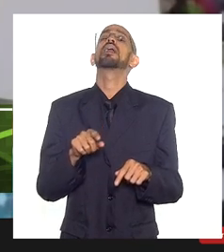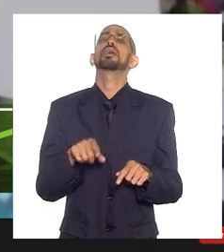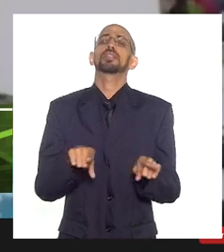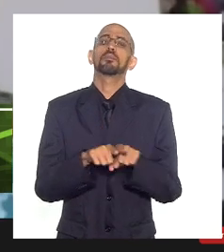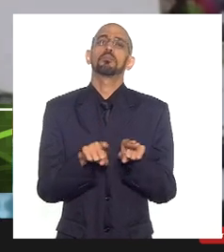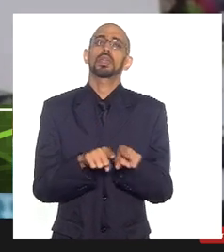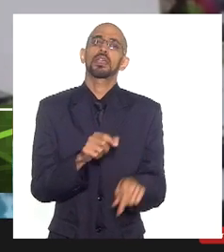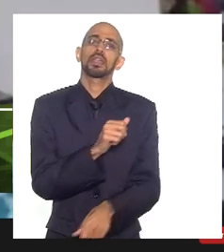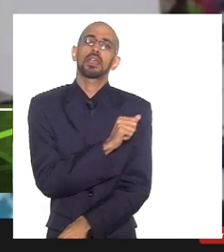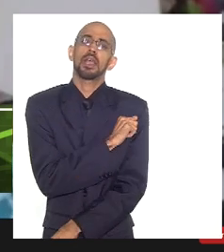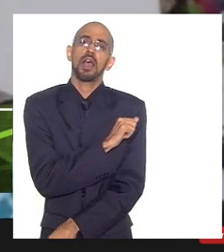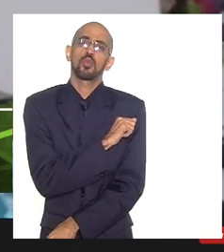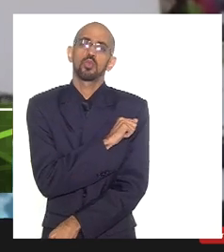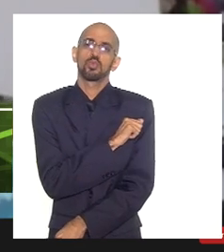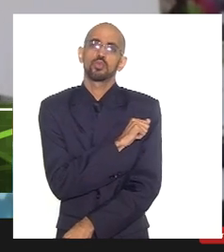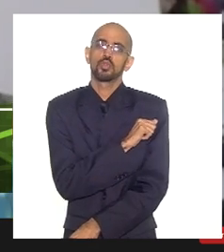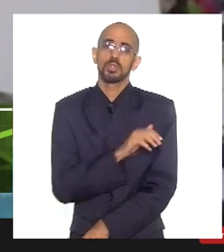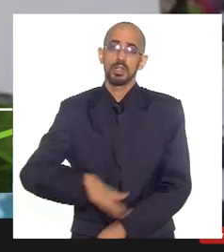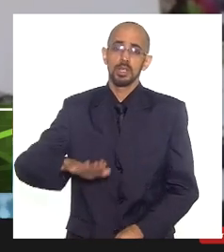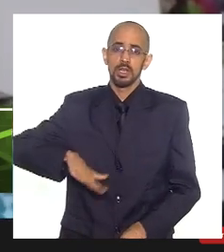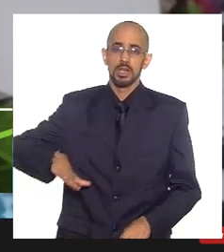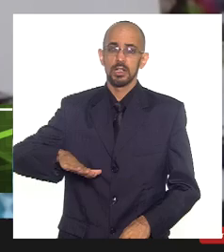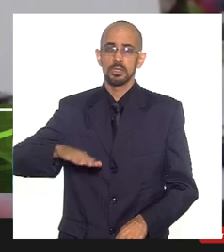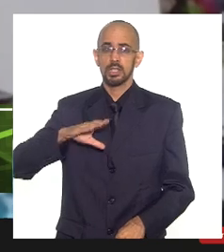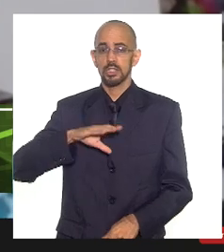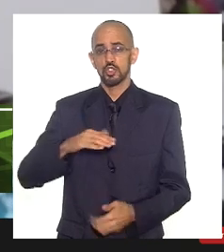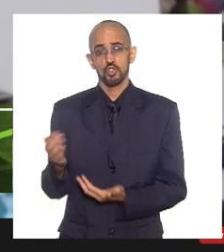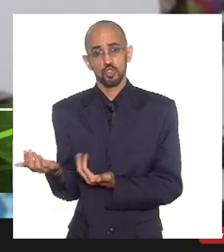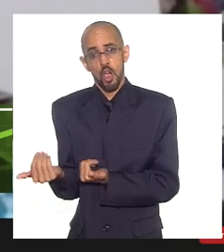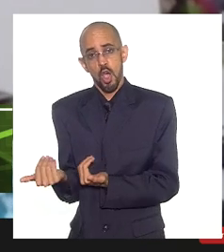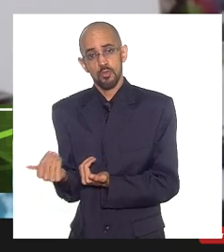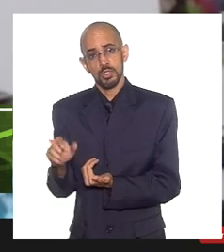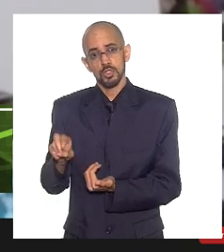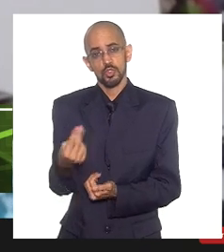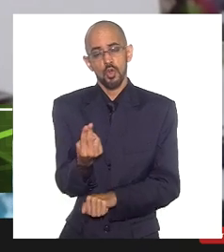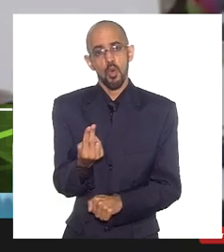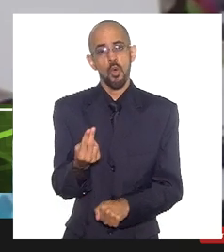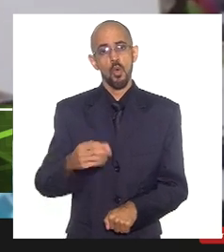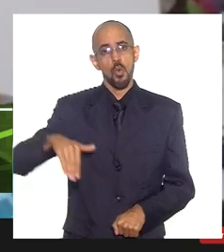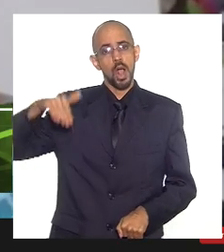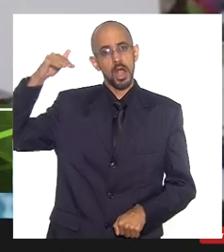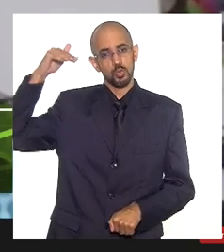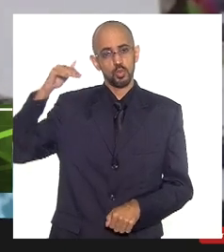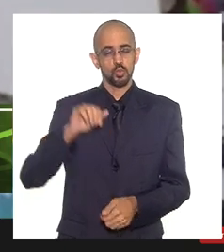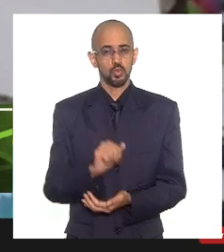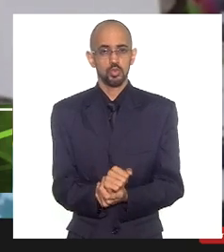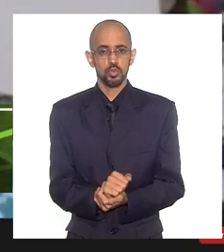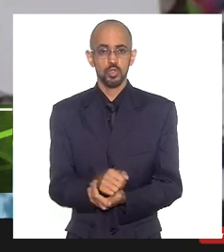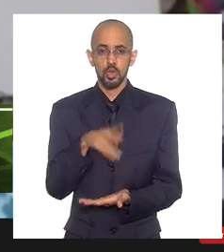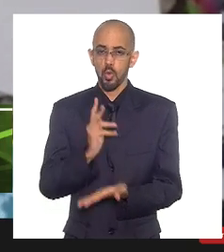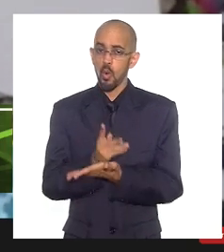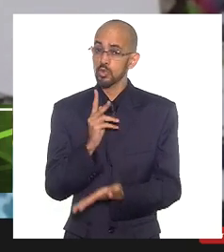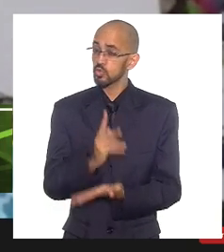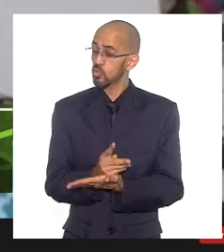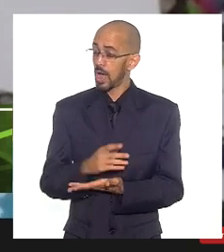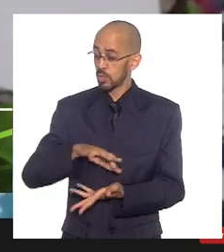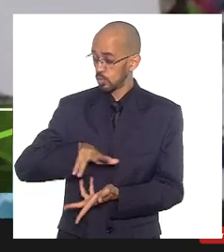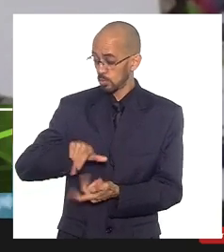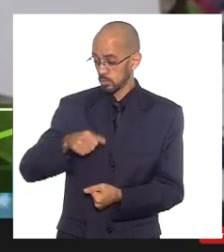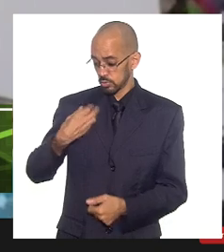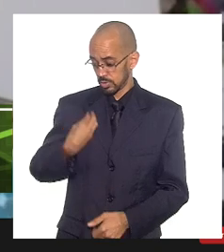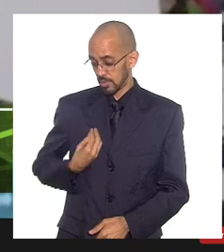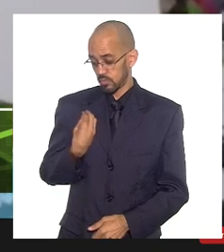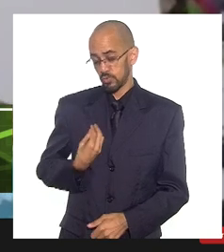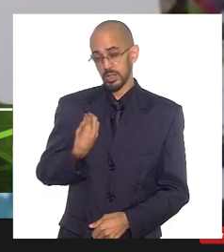idosos que estão na escola ou estiveram distanciados da escola mas que continuaram no mundo da vida aprendendo